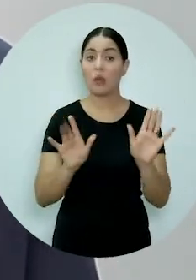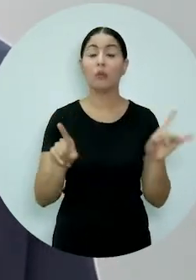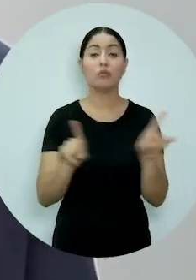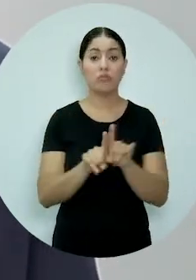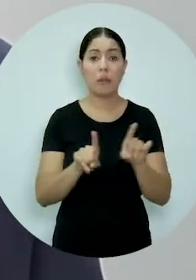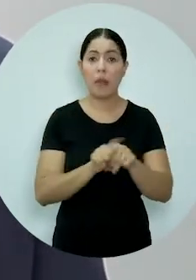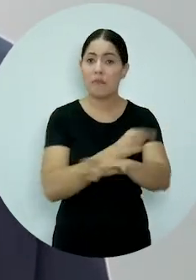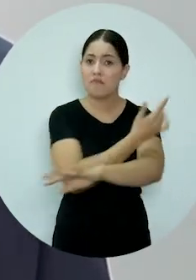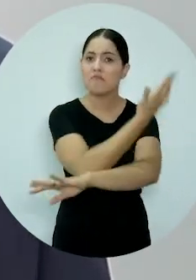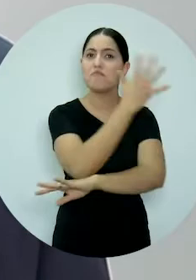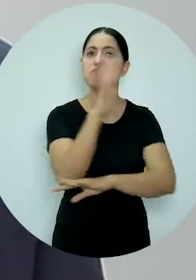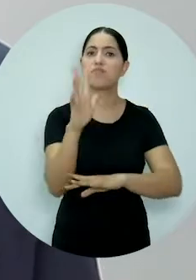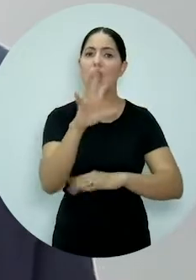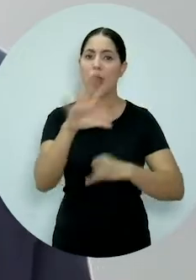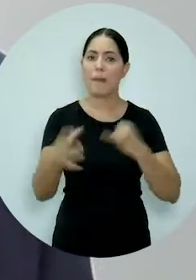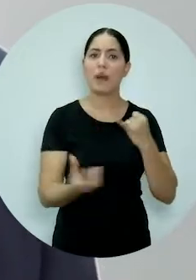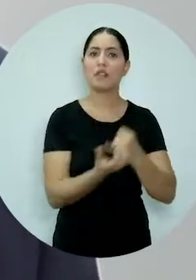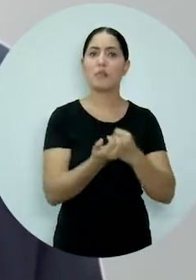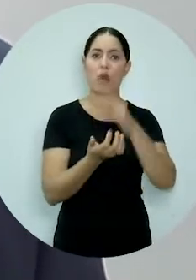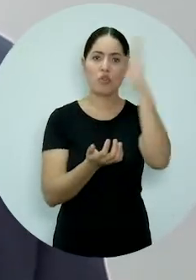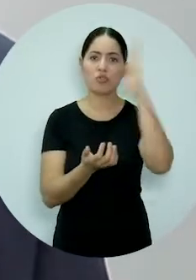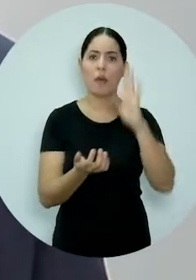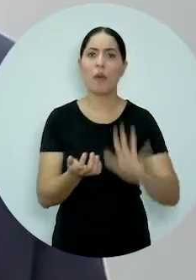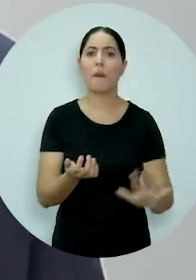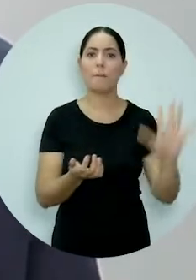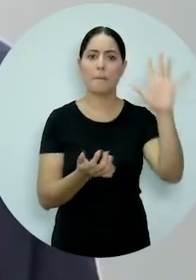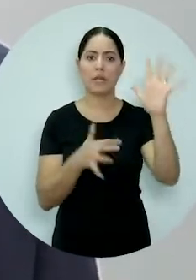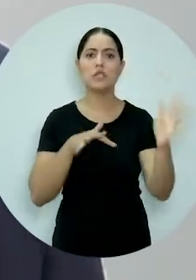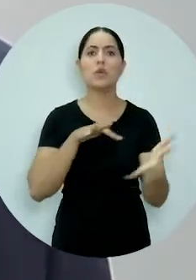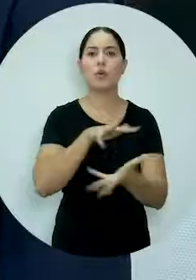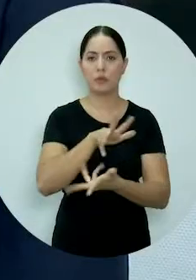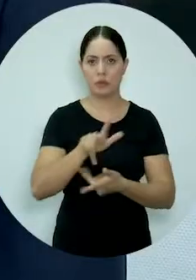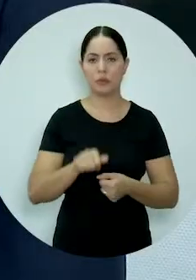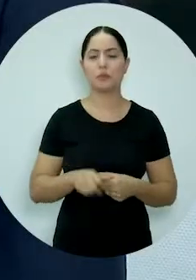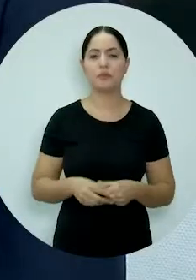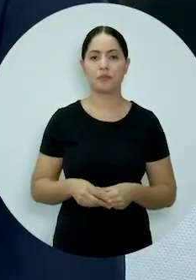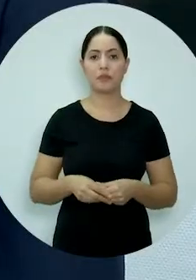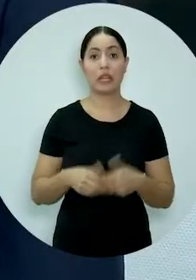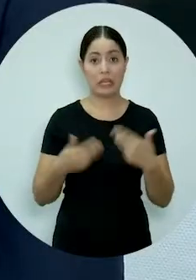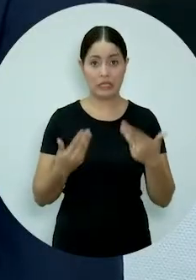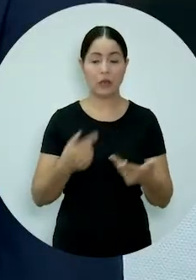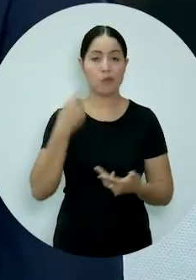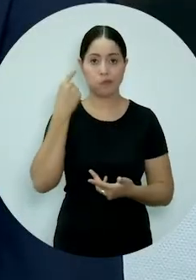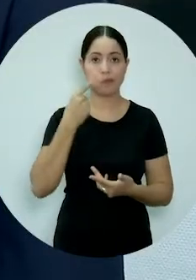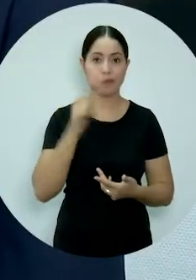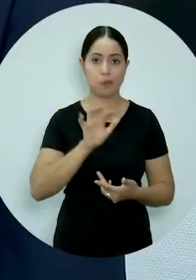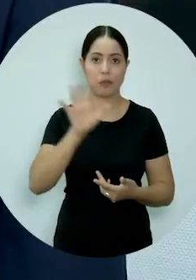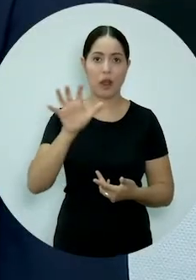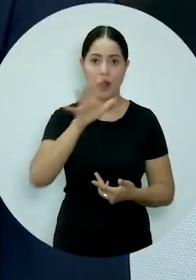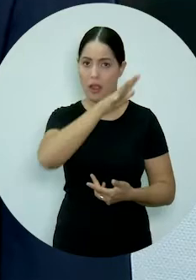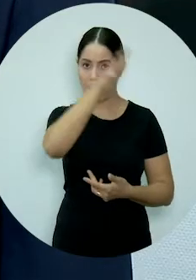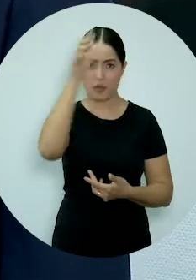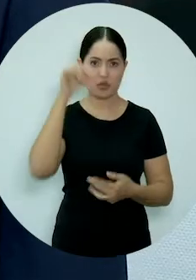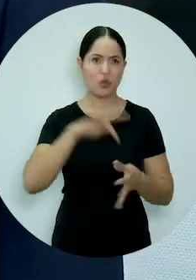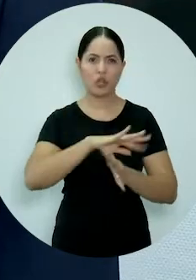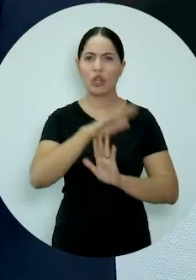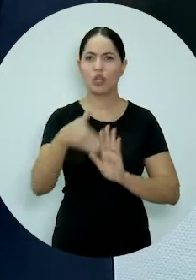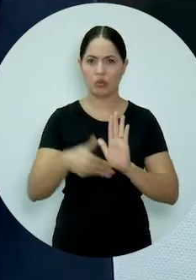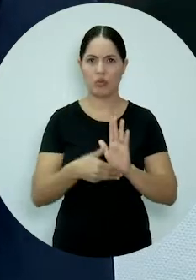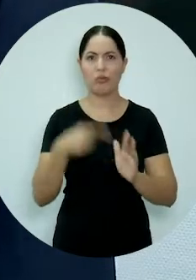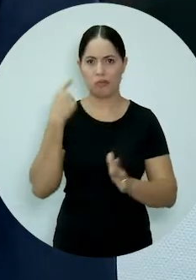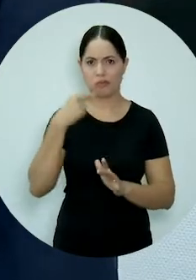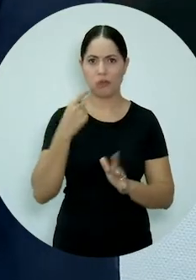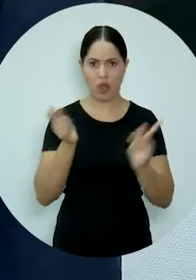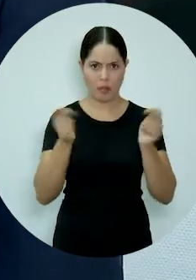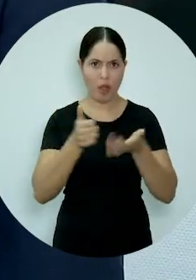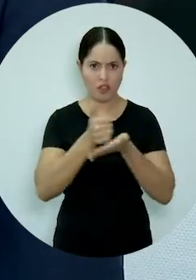patrimônio do meio ambiente do Brasil e do mundo. E a advocacia, então, amazonense, até toda a advocacia